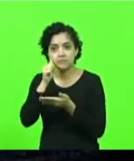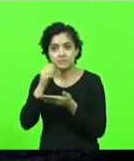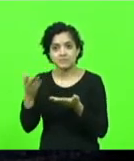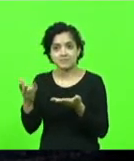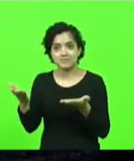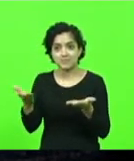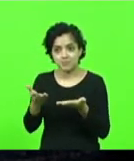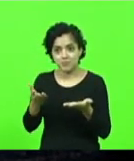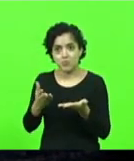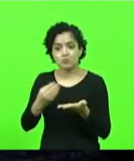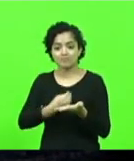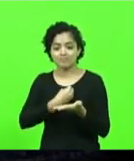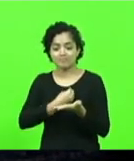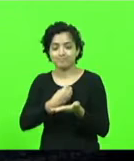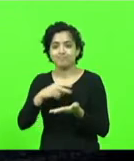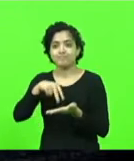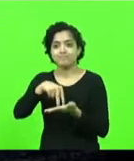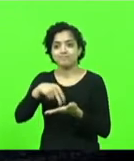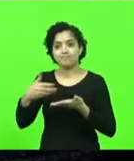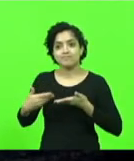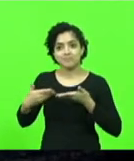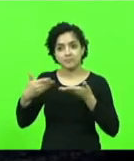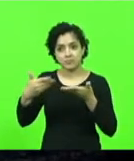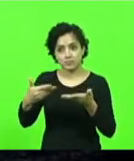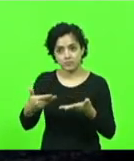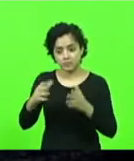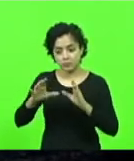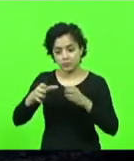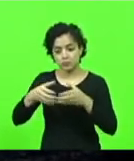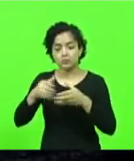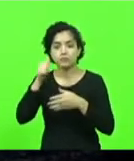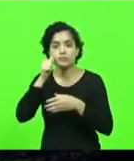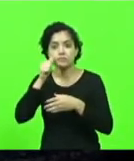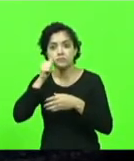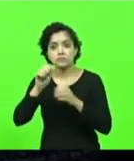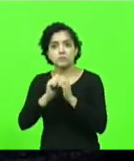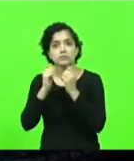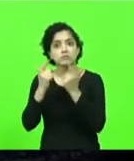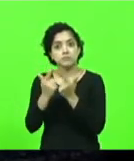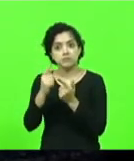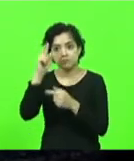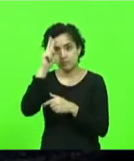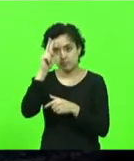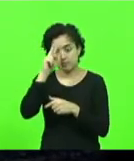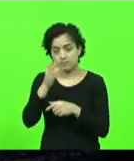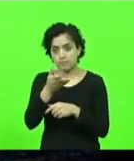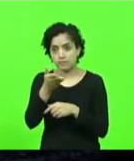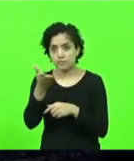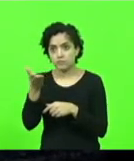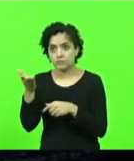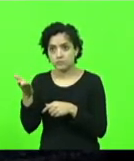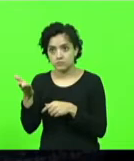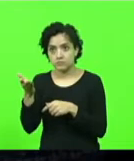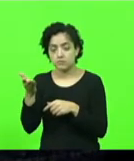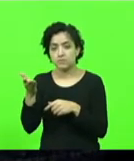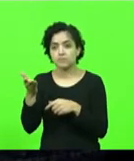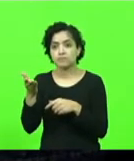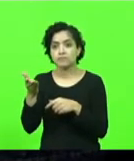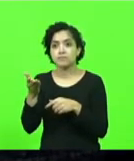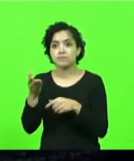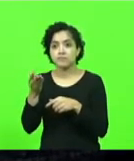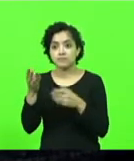estou aqui hoje a convite da bancada feminina da alesc para lembrar a você que assiste a